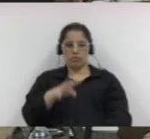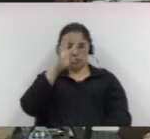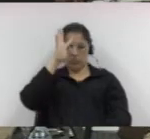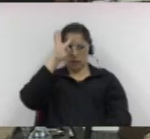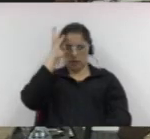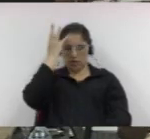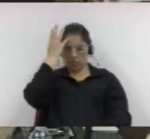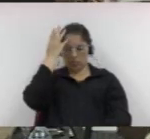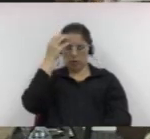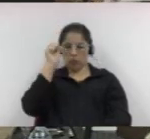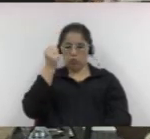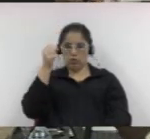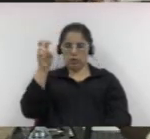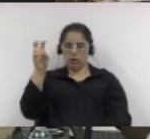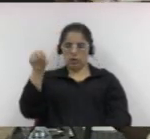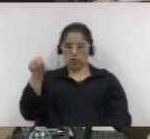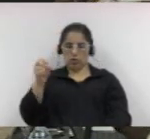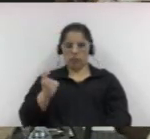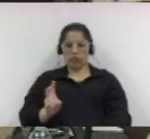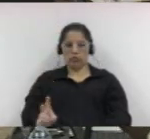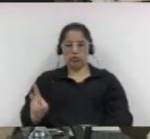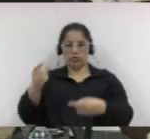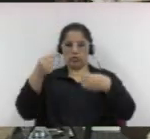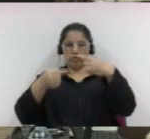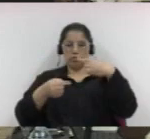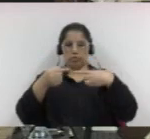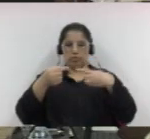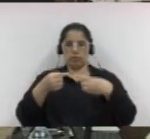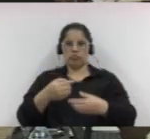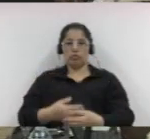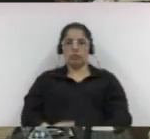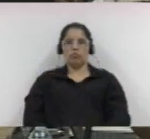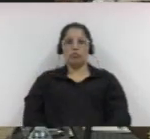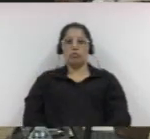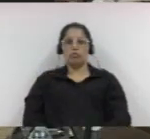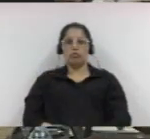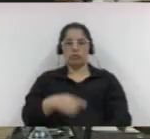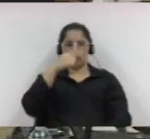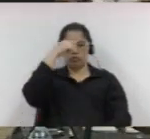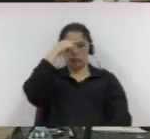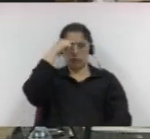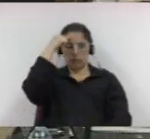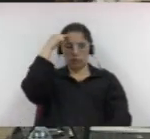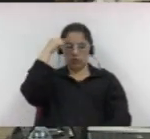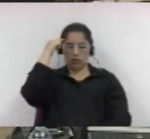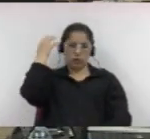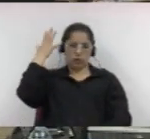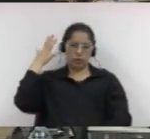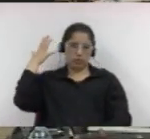vereador Newton, continua em discussão ainda. Para discutir, o vereador Wilson Cerqueira.